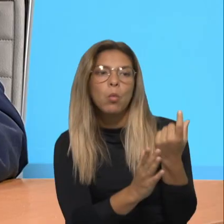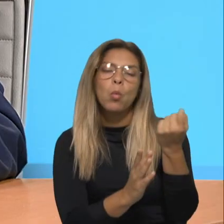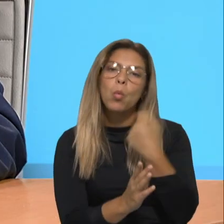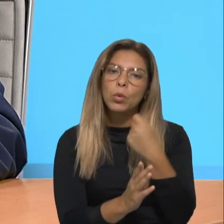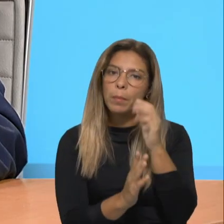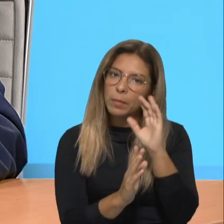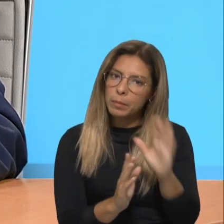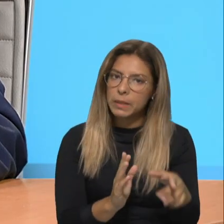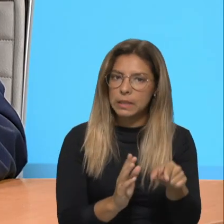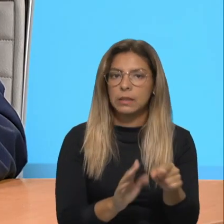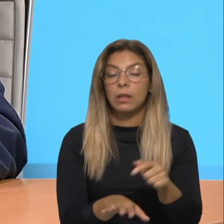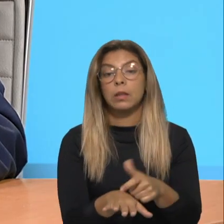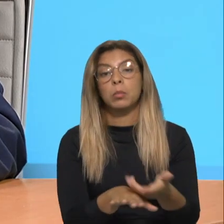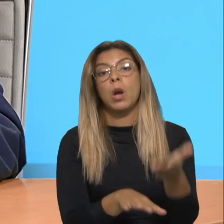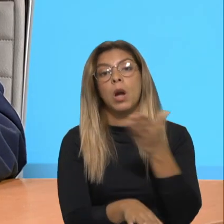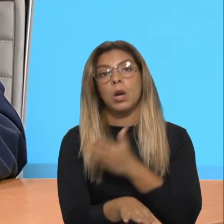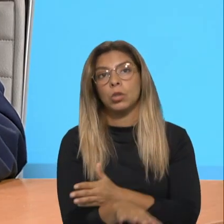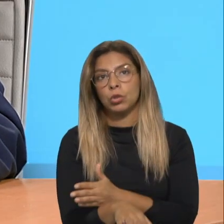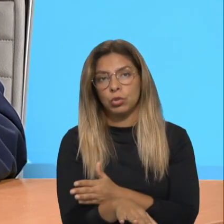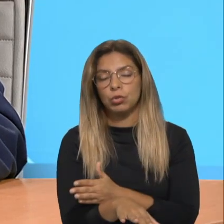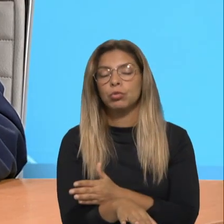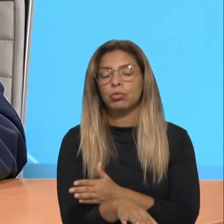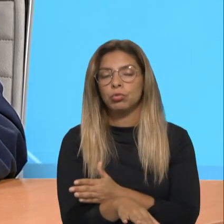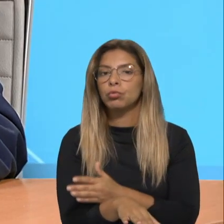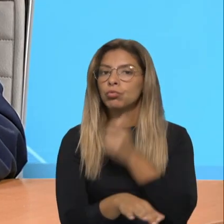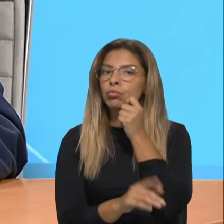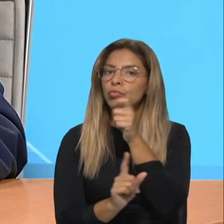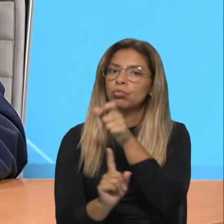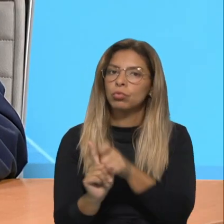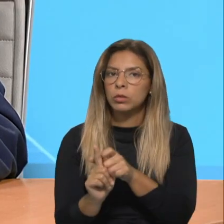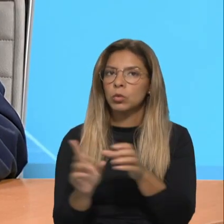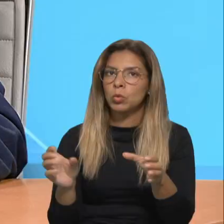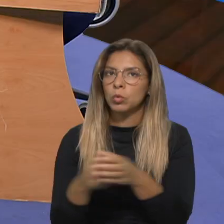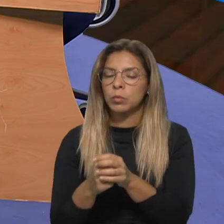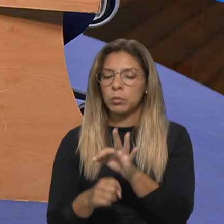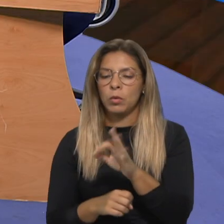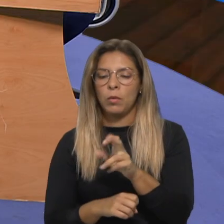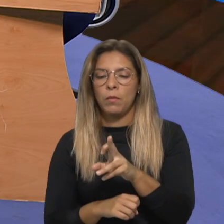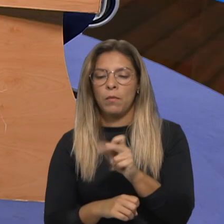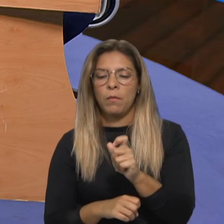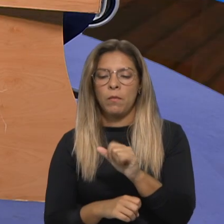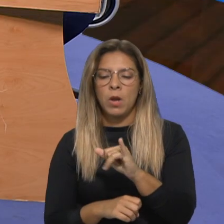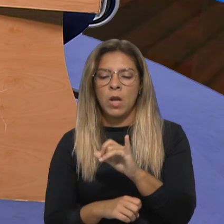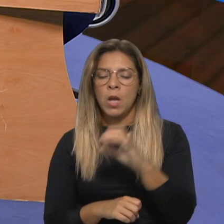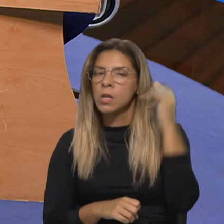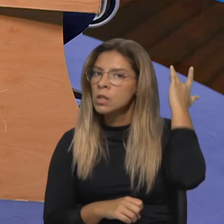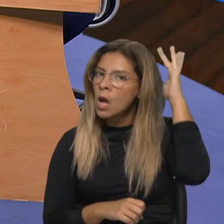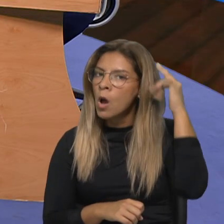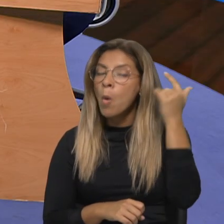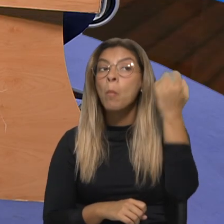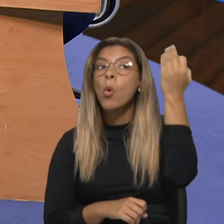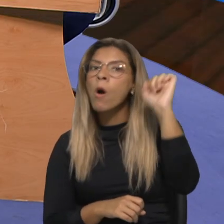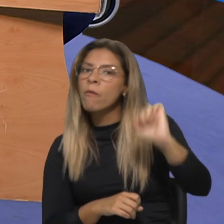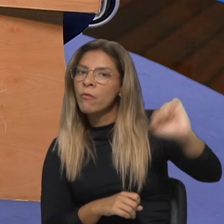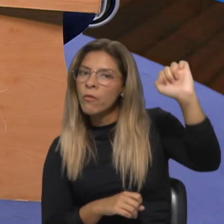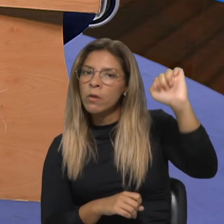foram, na altura, foi pela mão do Cônego Ferreira dos Santos, do Porto, em conjunto com